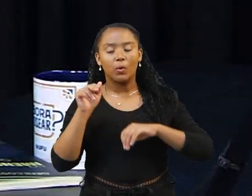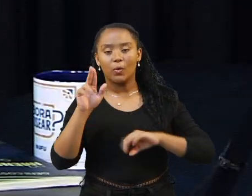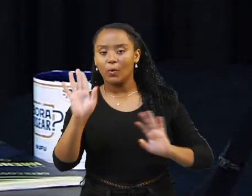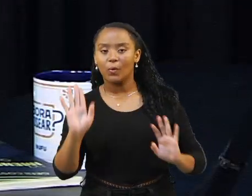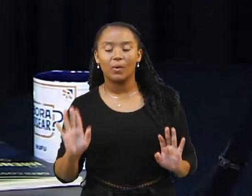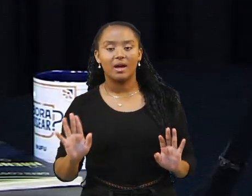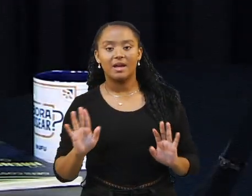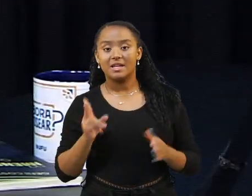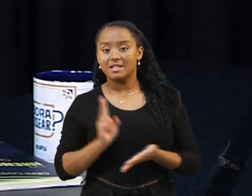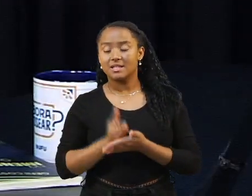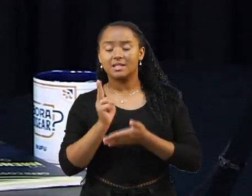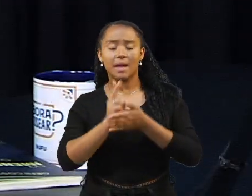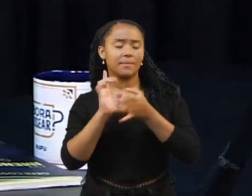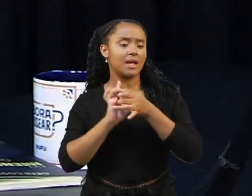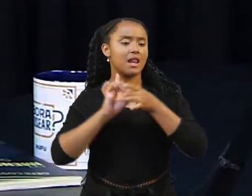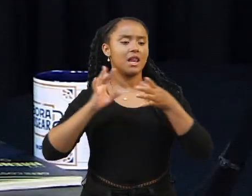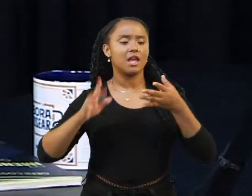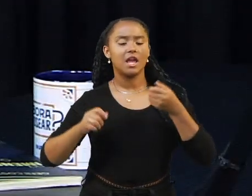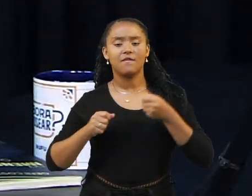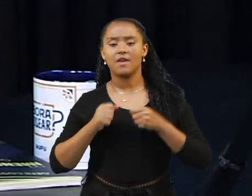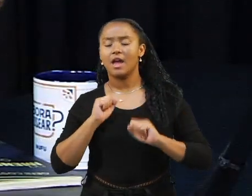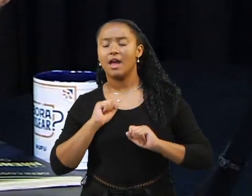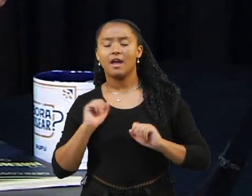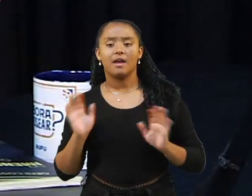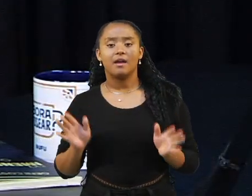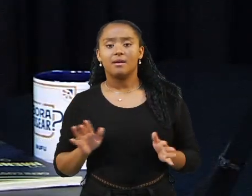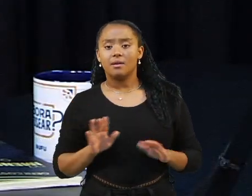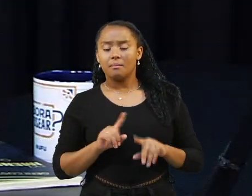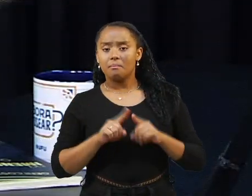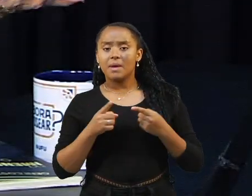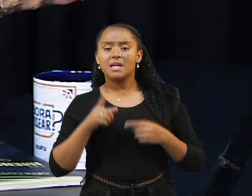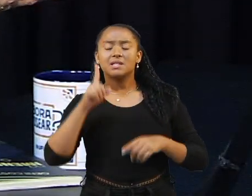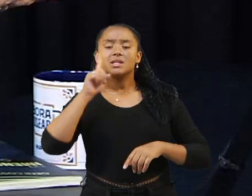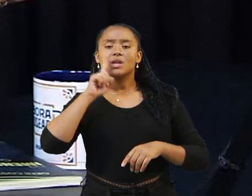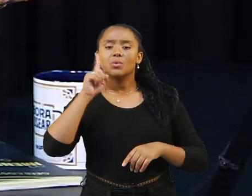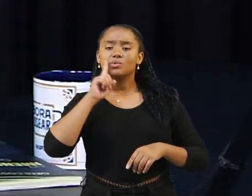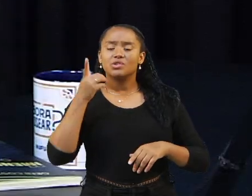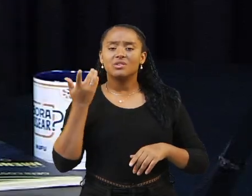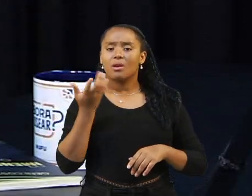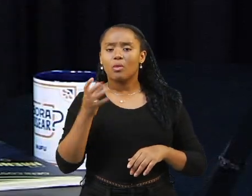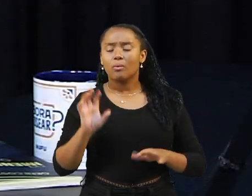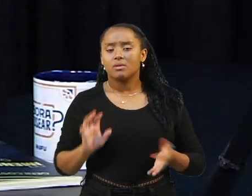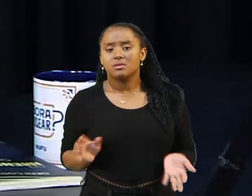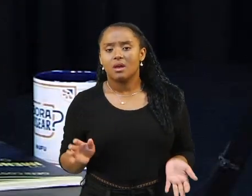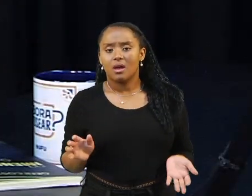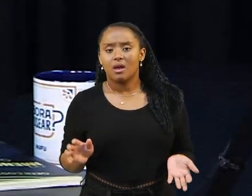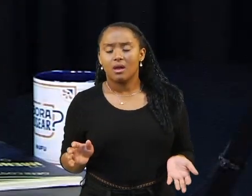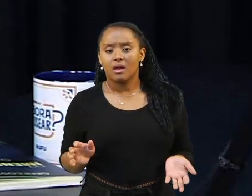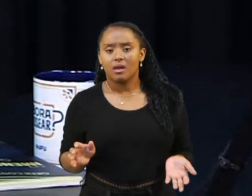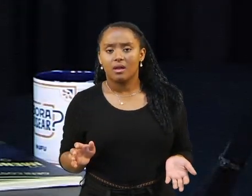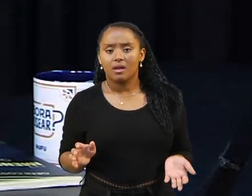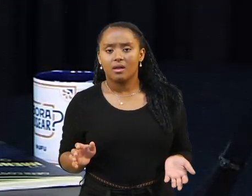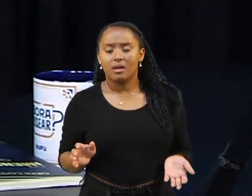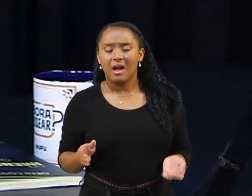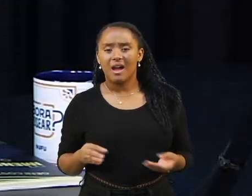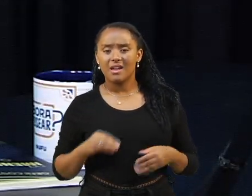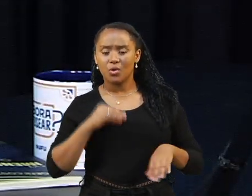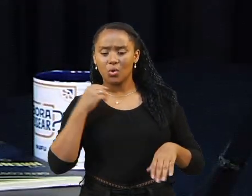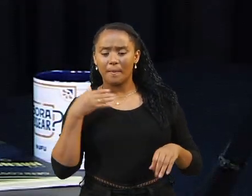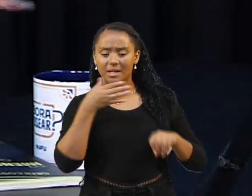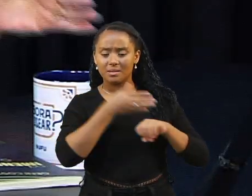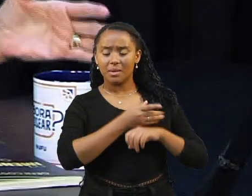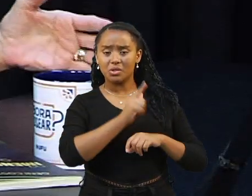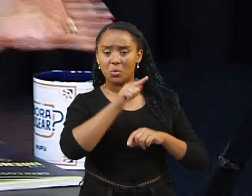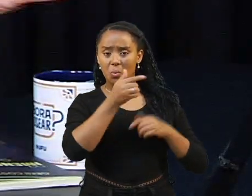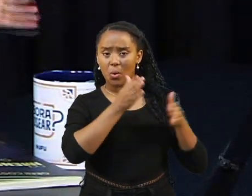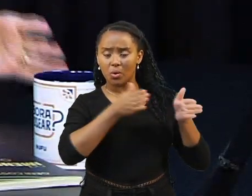sempre disposta. Gente, mas esse é um dia que eu não quiser, eu vou ter que ser. Já estão me botando num outro padrão.